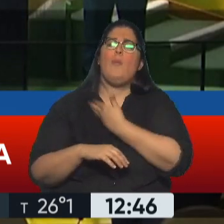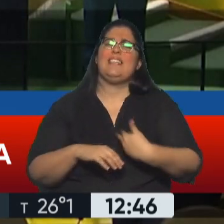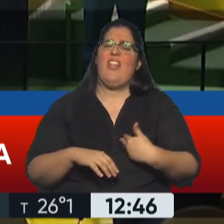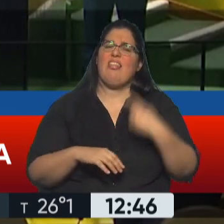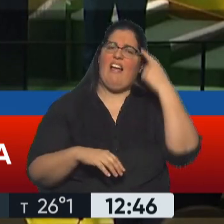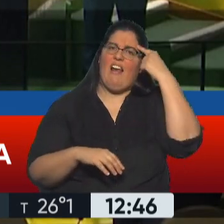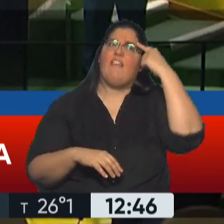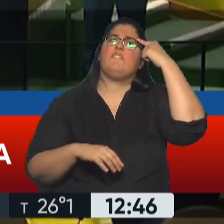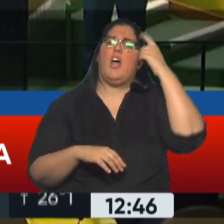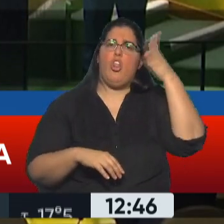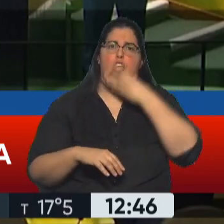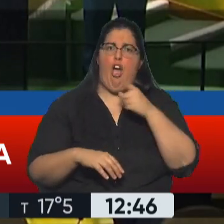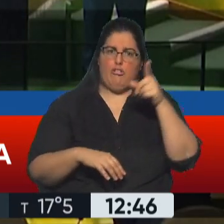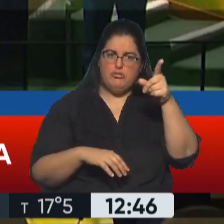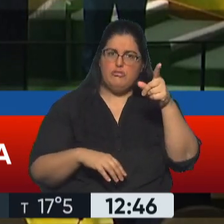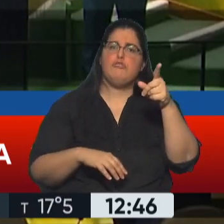acredita em Deus,